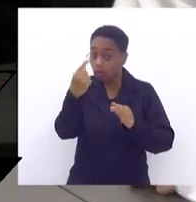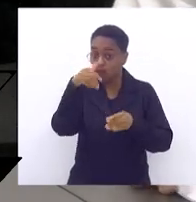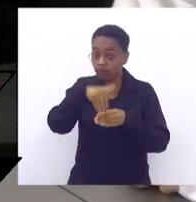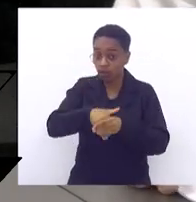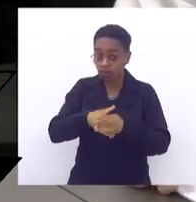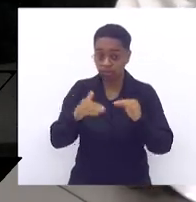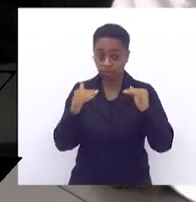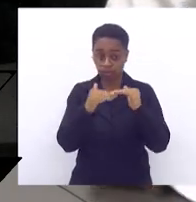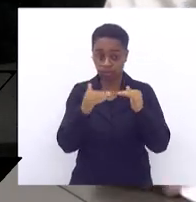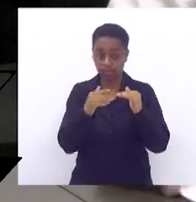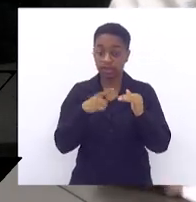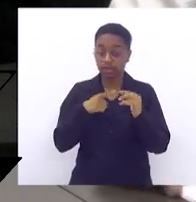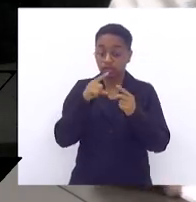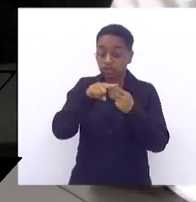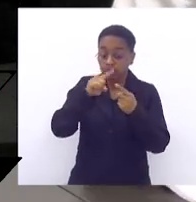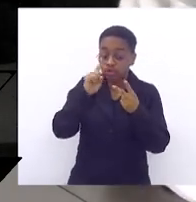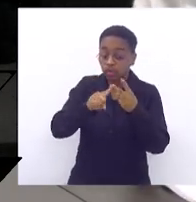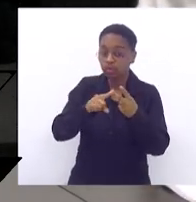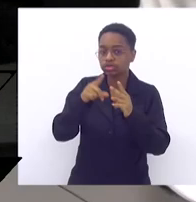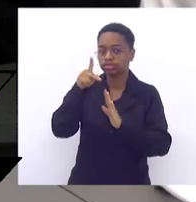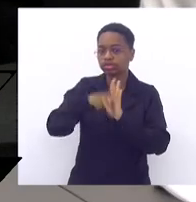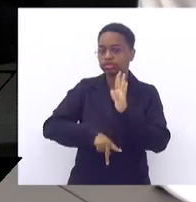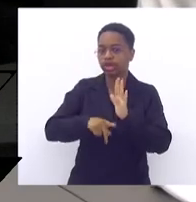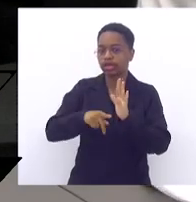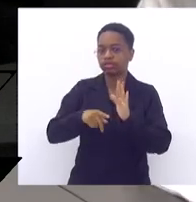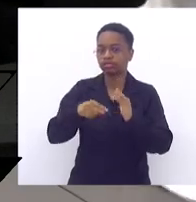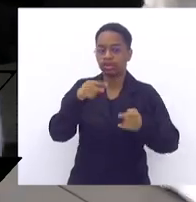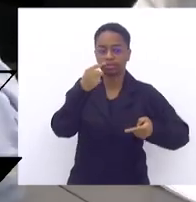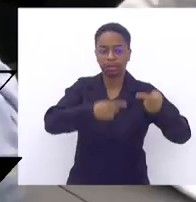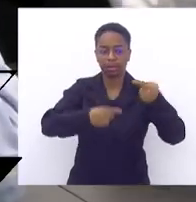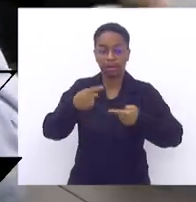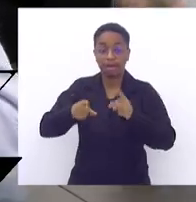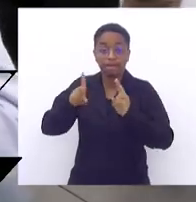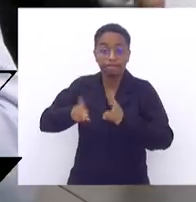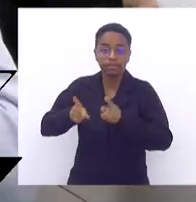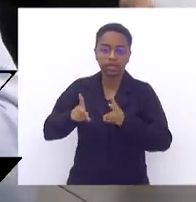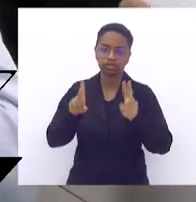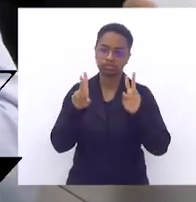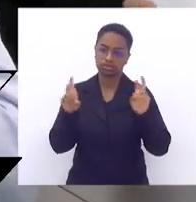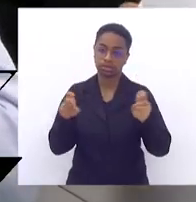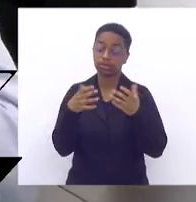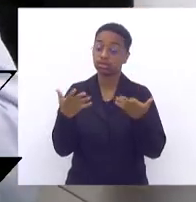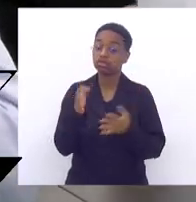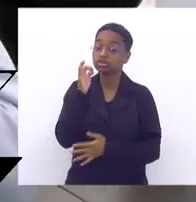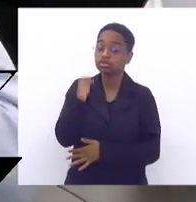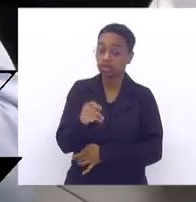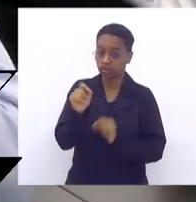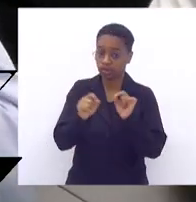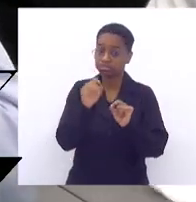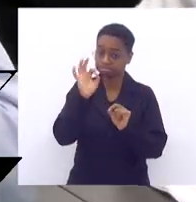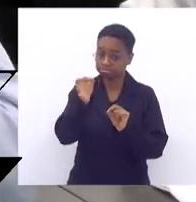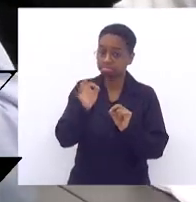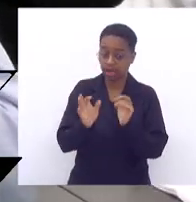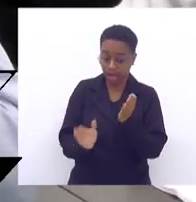dois projetos tramitando sobre o mesmo assunto. Não tem. Então, na verdade, o certo é a